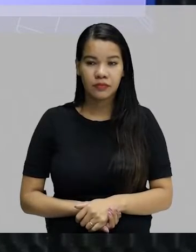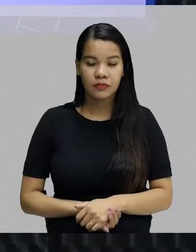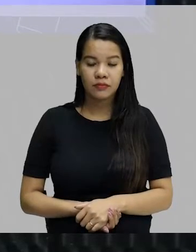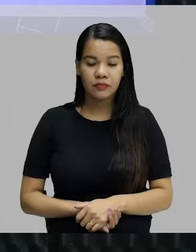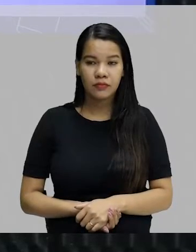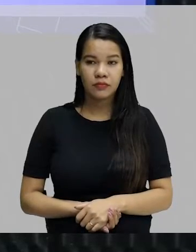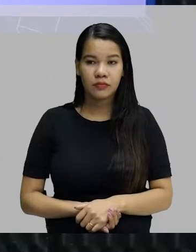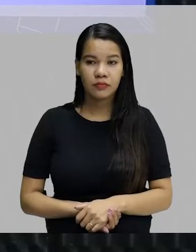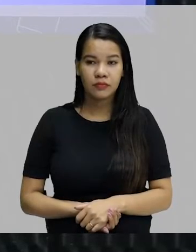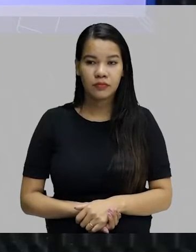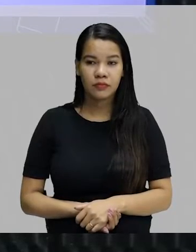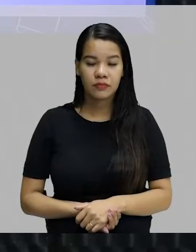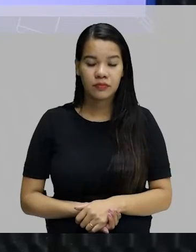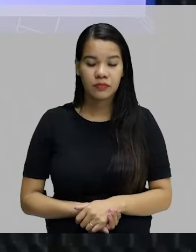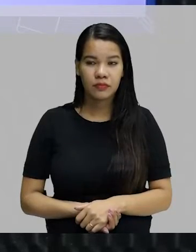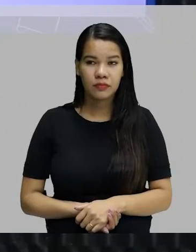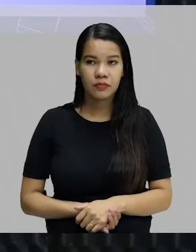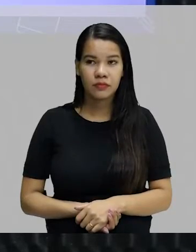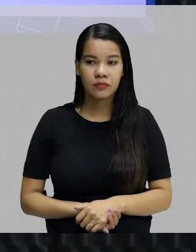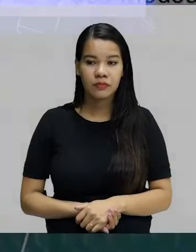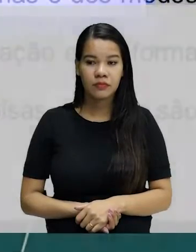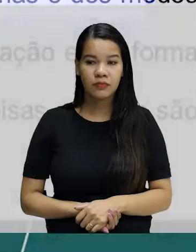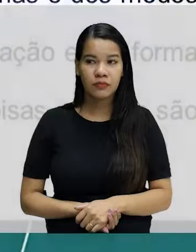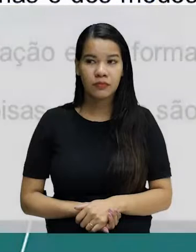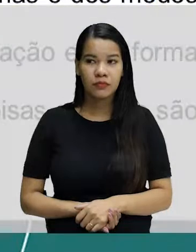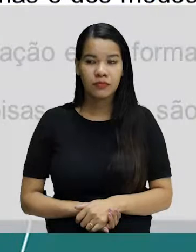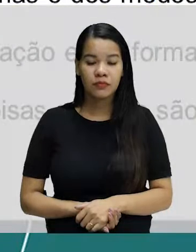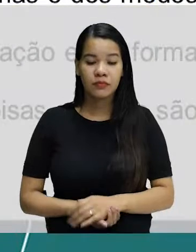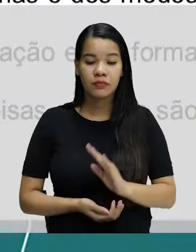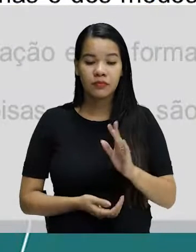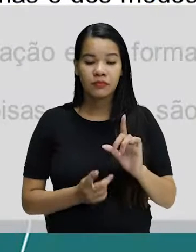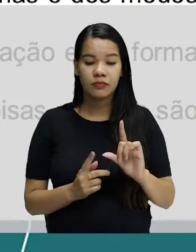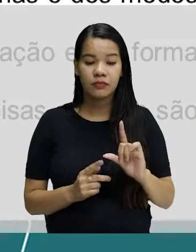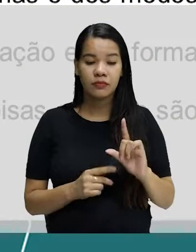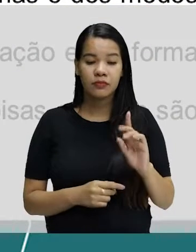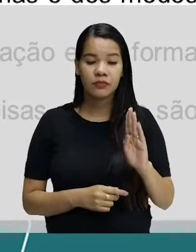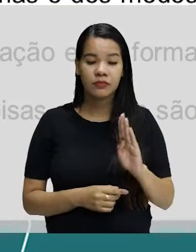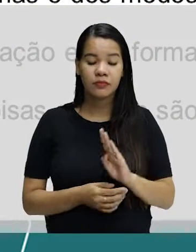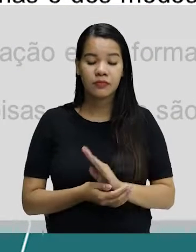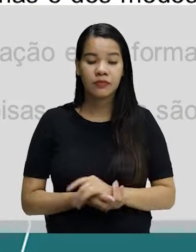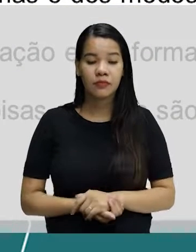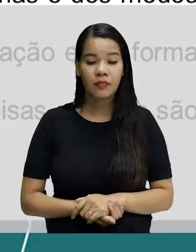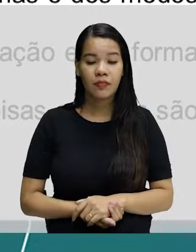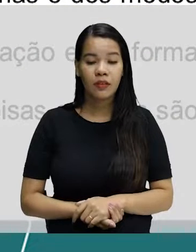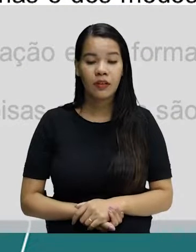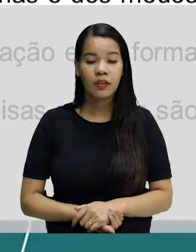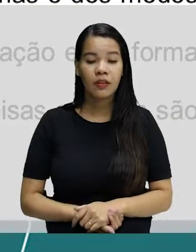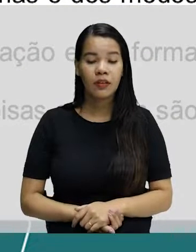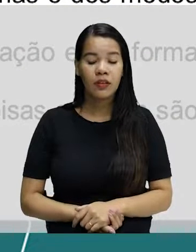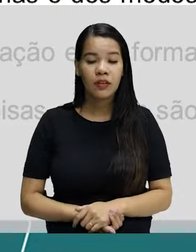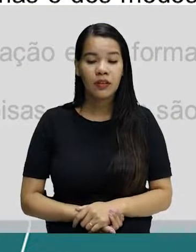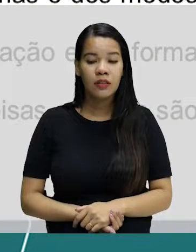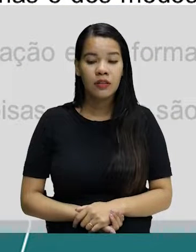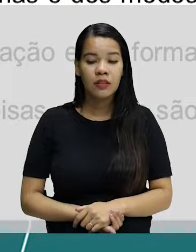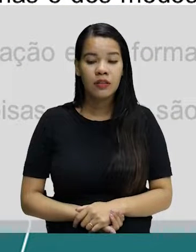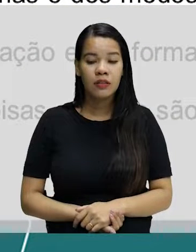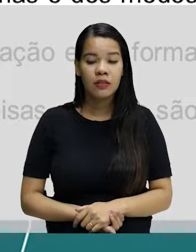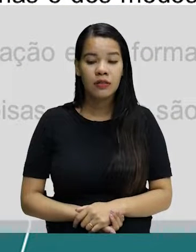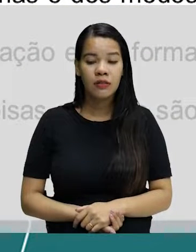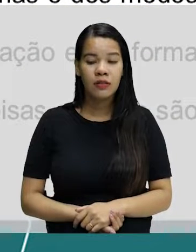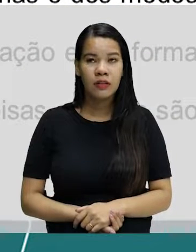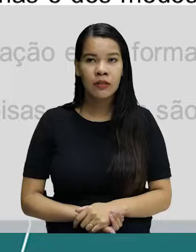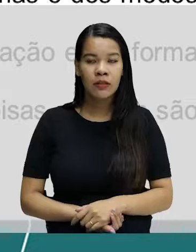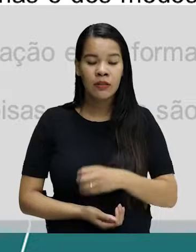esteja querendo sugerir para a gente. Letra B é o responsável pela superação do aristotelismo e pelo advento do conceito moderno